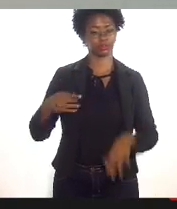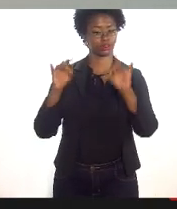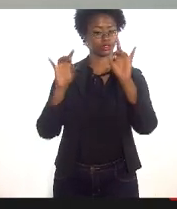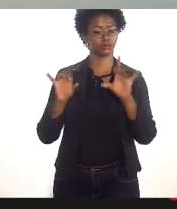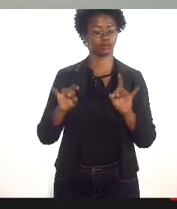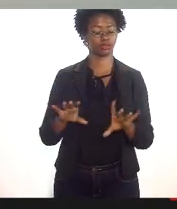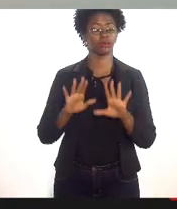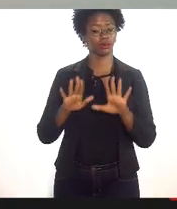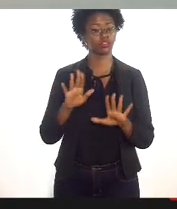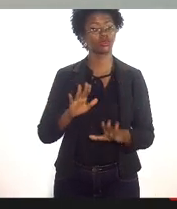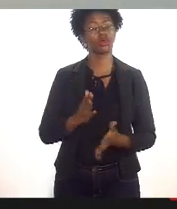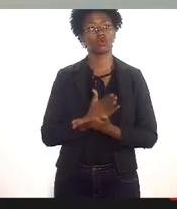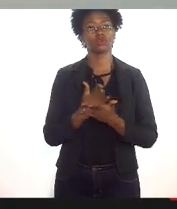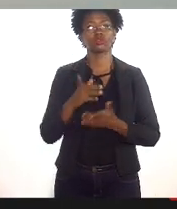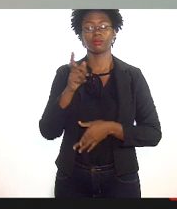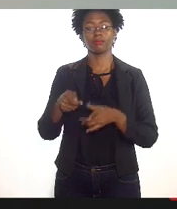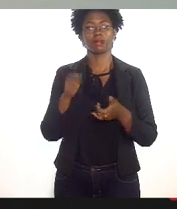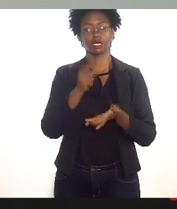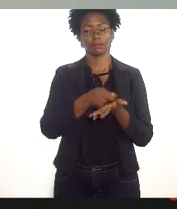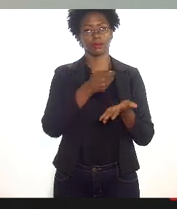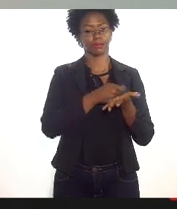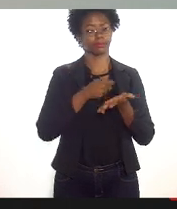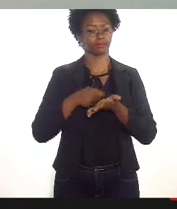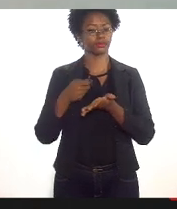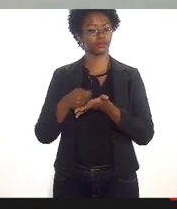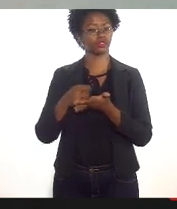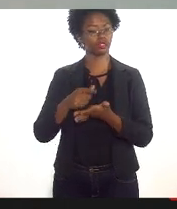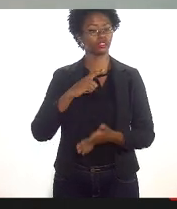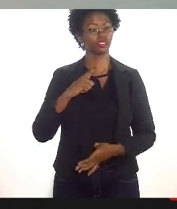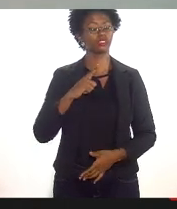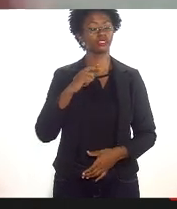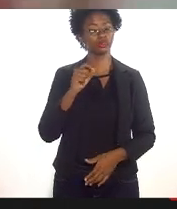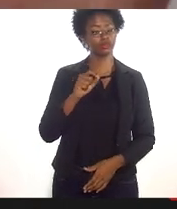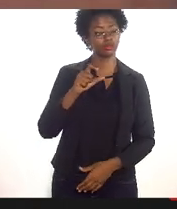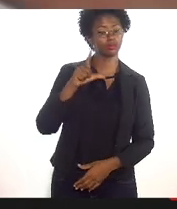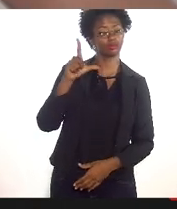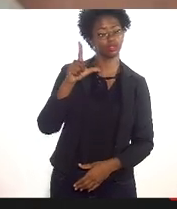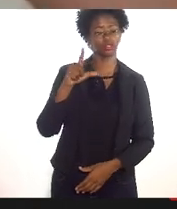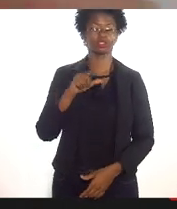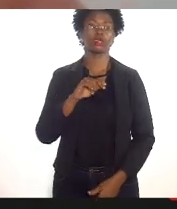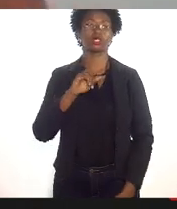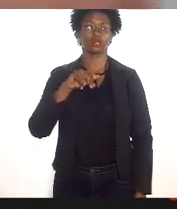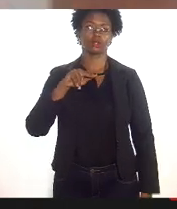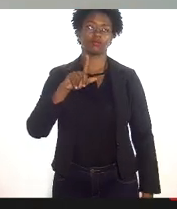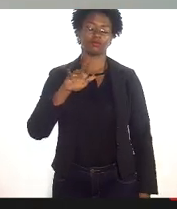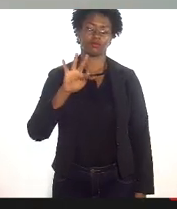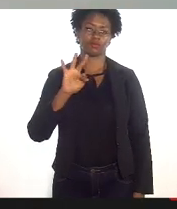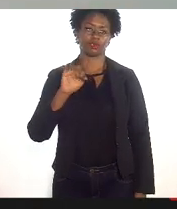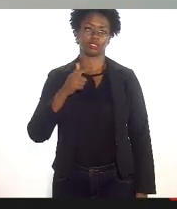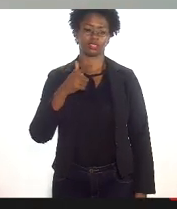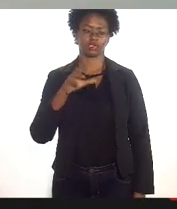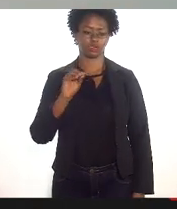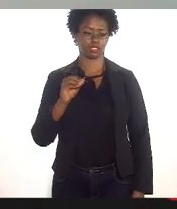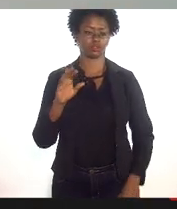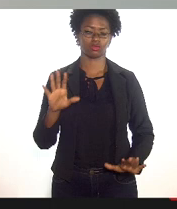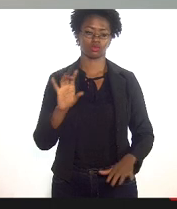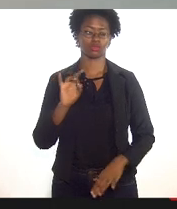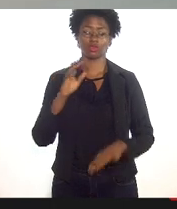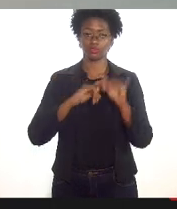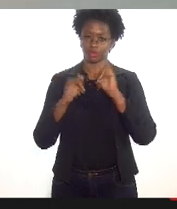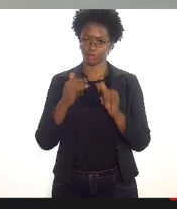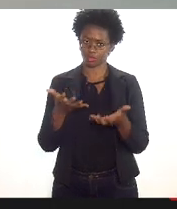campos pagadores, houve um aumento das deduções lançadas. É só isso que também era uma coisa que eu queria ter uma